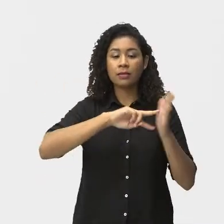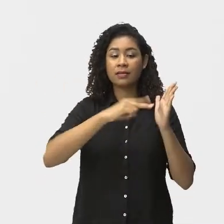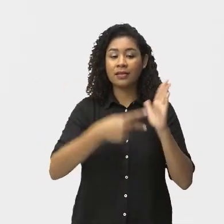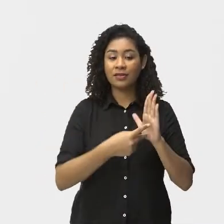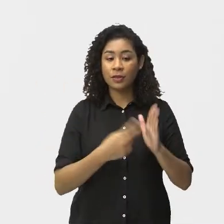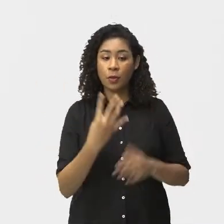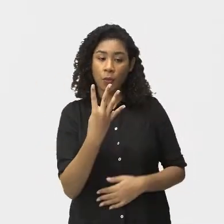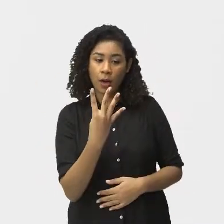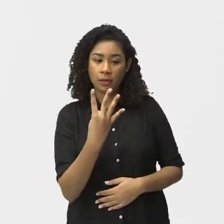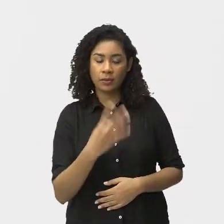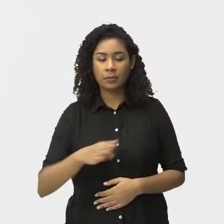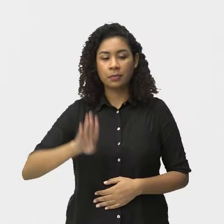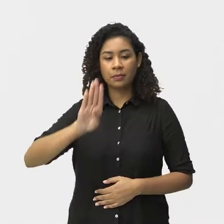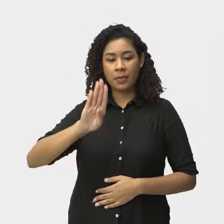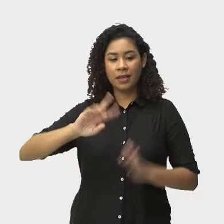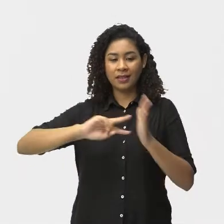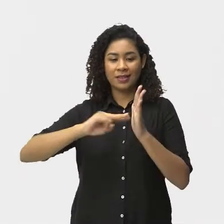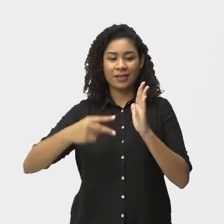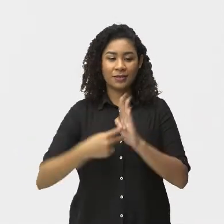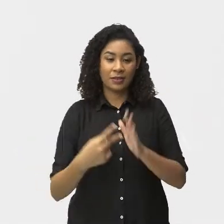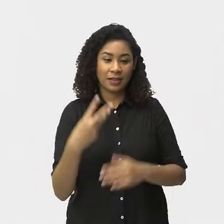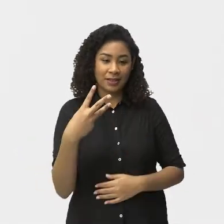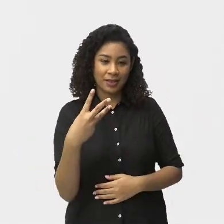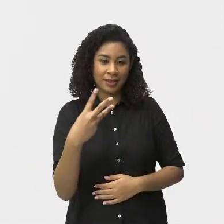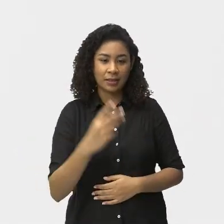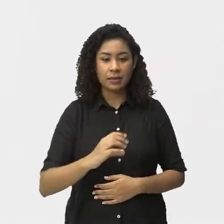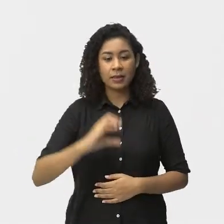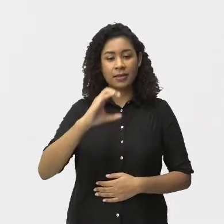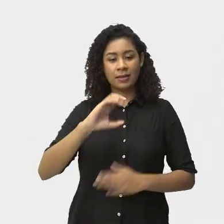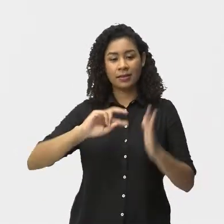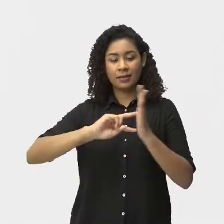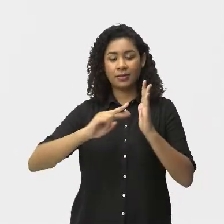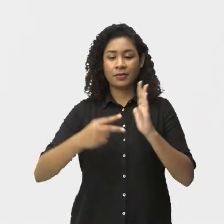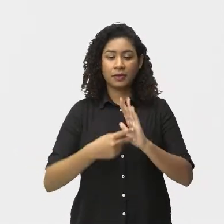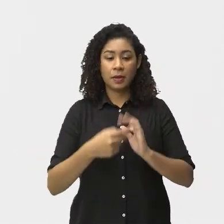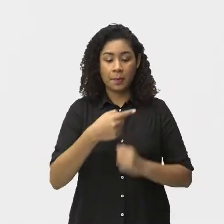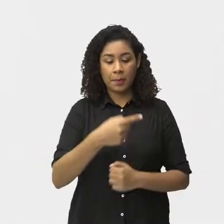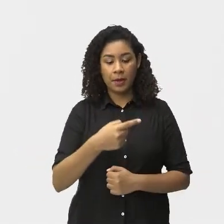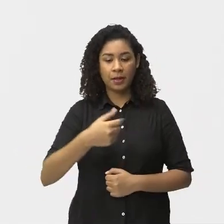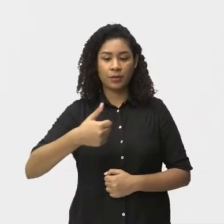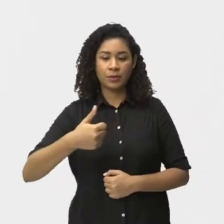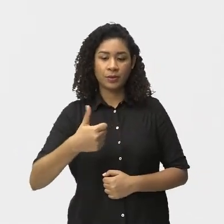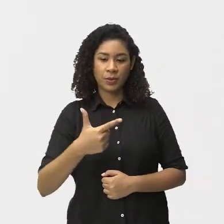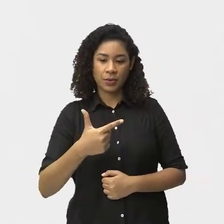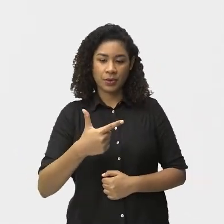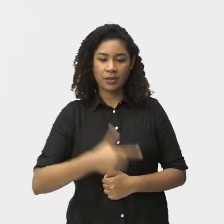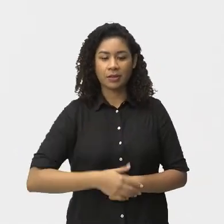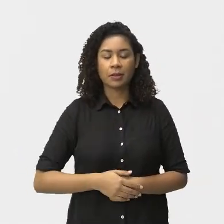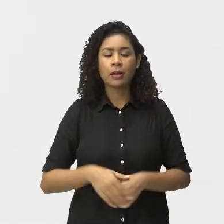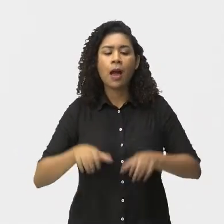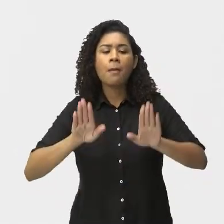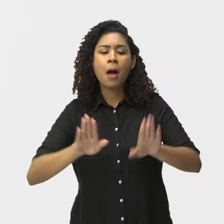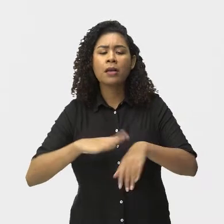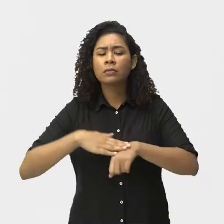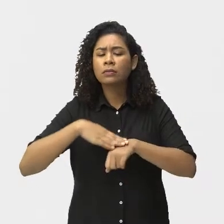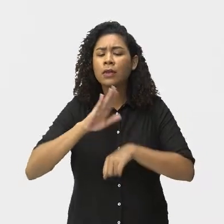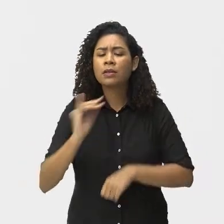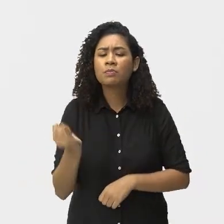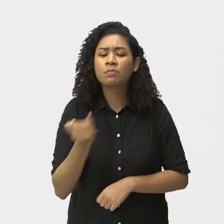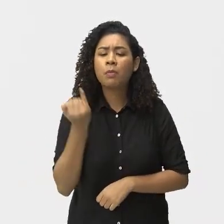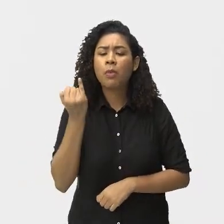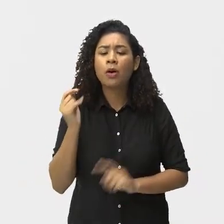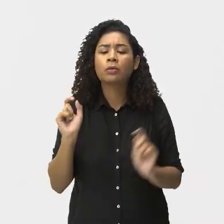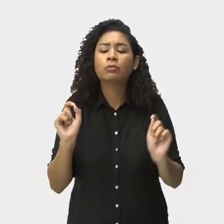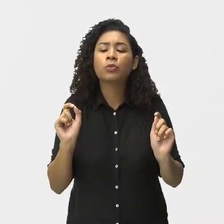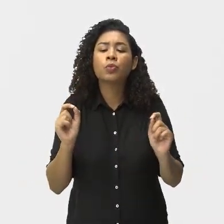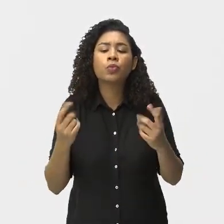é igual a 3 e C é igual a menos 12 aí nesse caso, tá bom? Por que é importante nós sabermos isso aí?